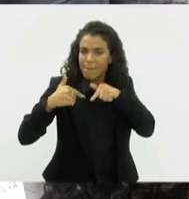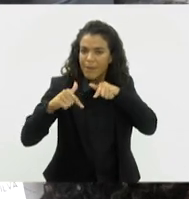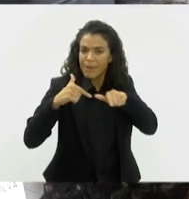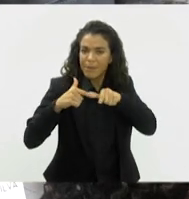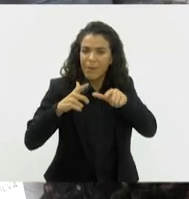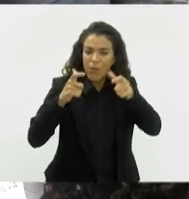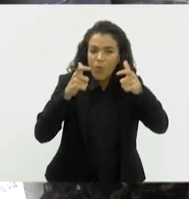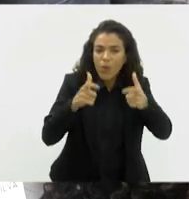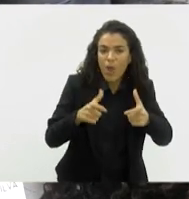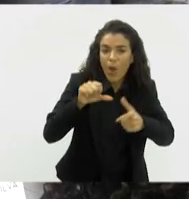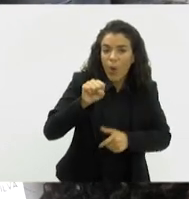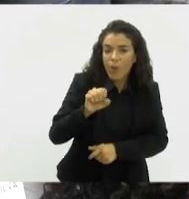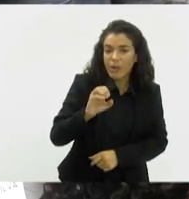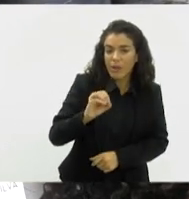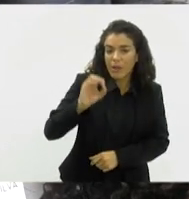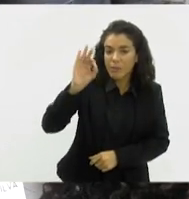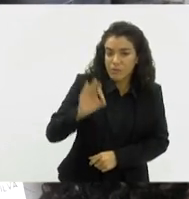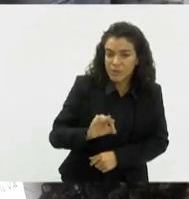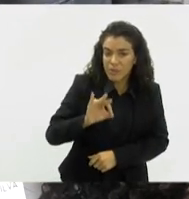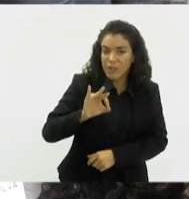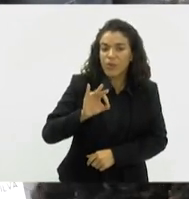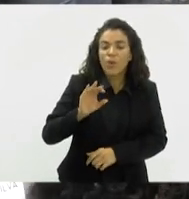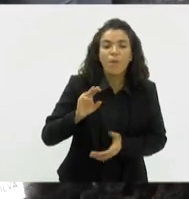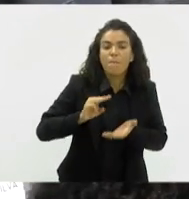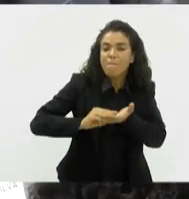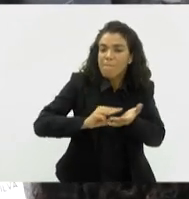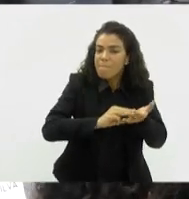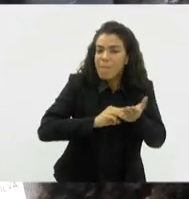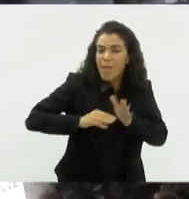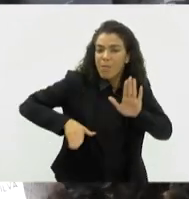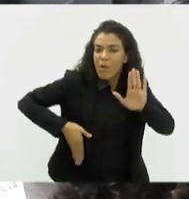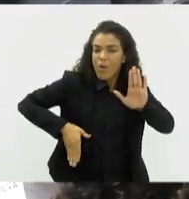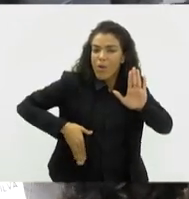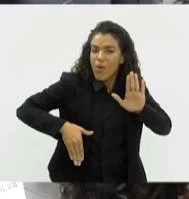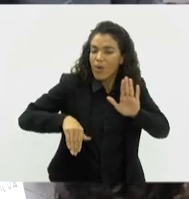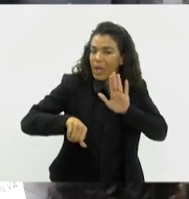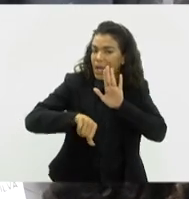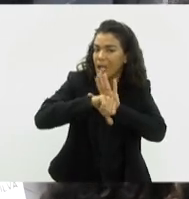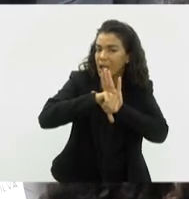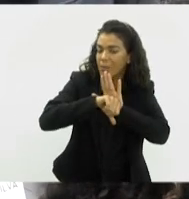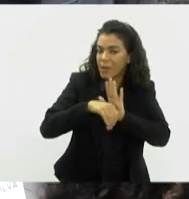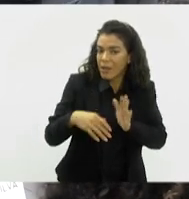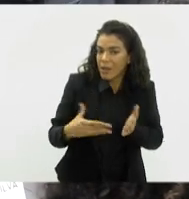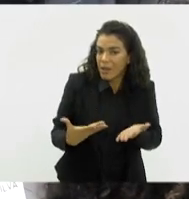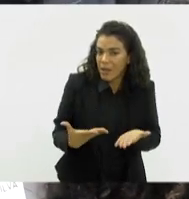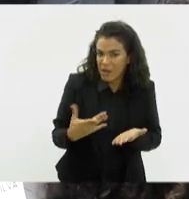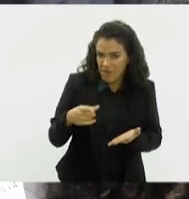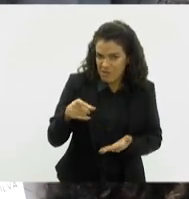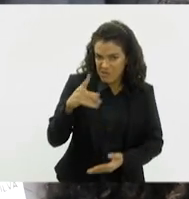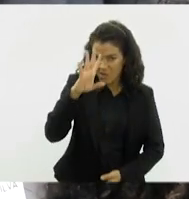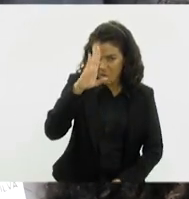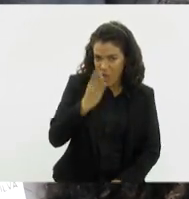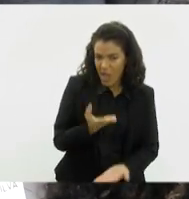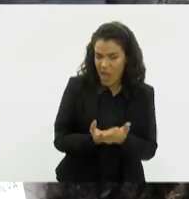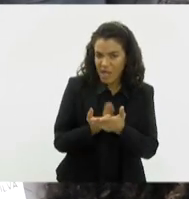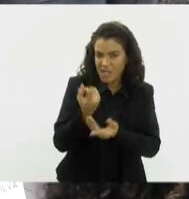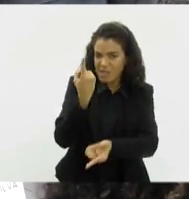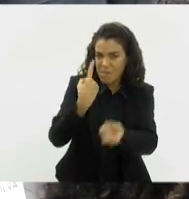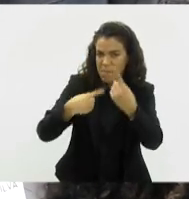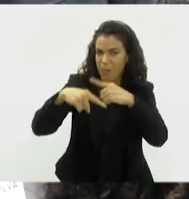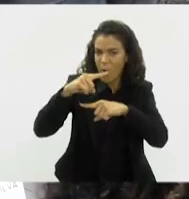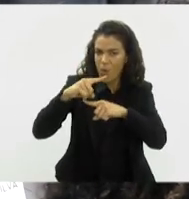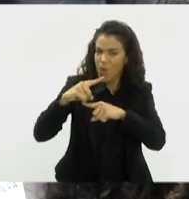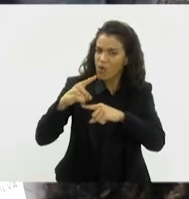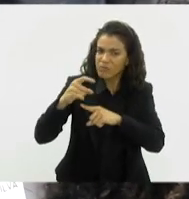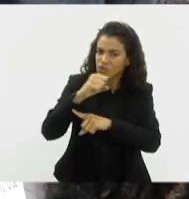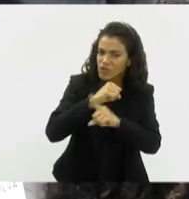que é 80% composto por membros de facções criminosas. Você não acredita em ressocialização, acredito, deputado? Em ressocialização.